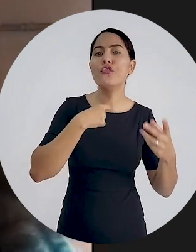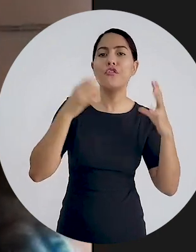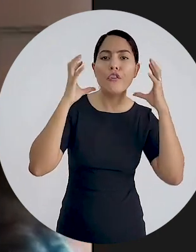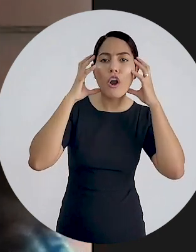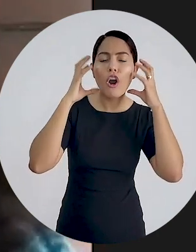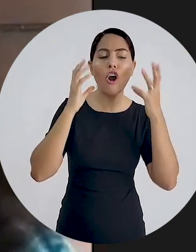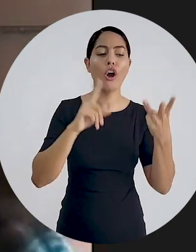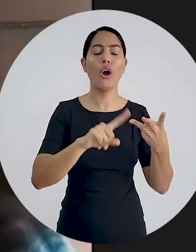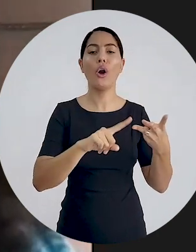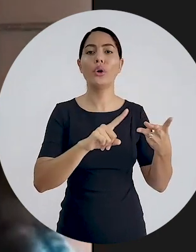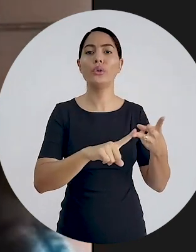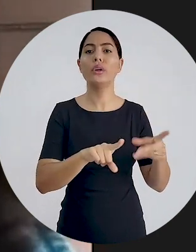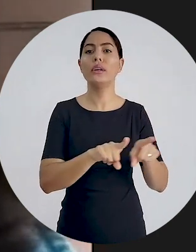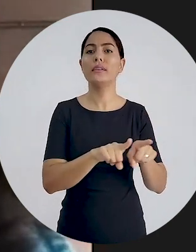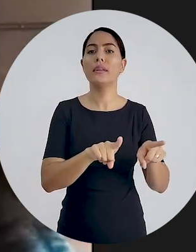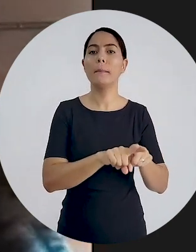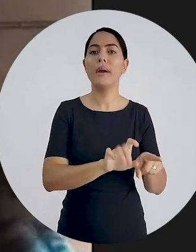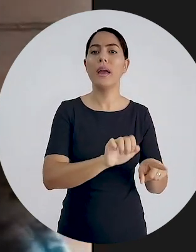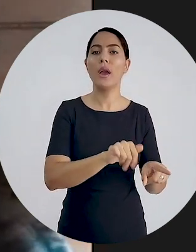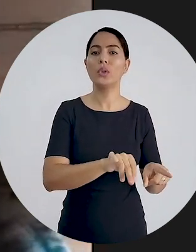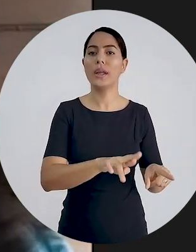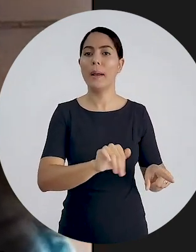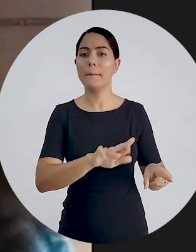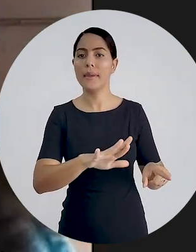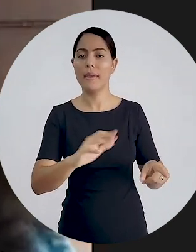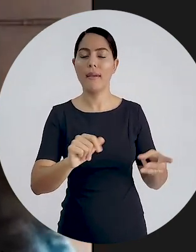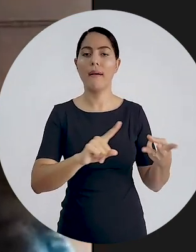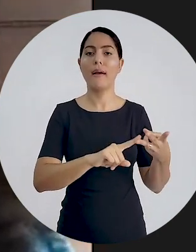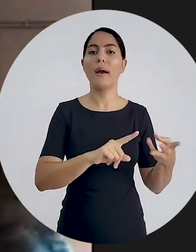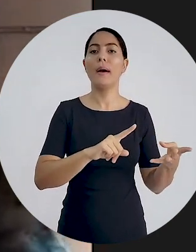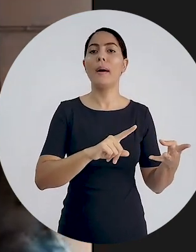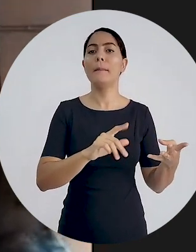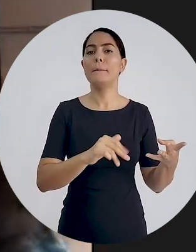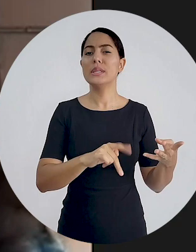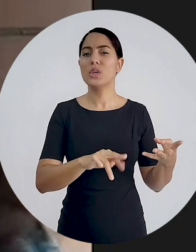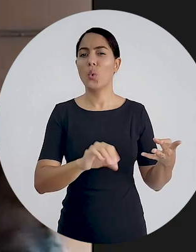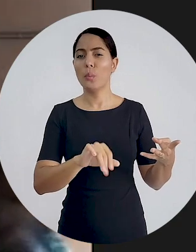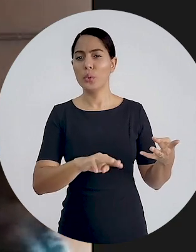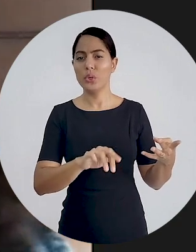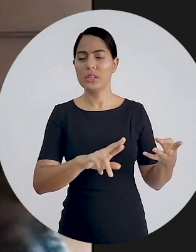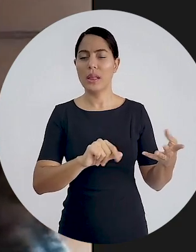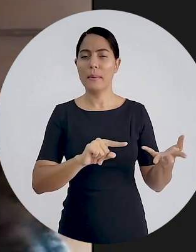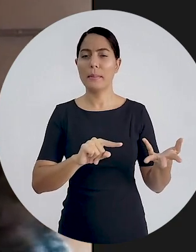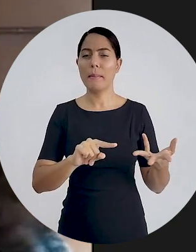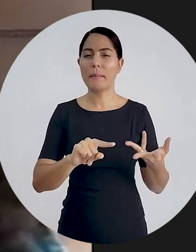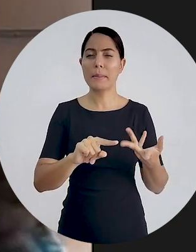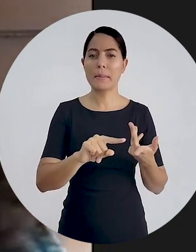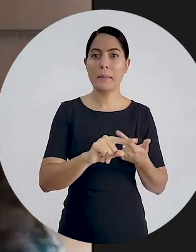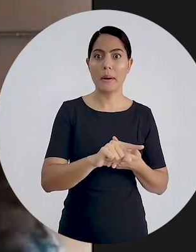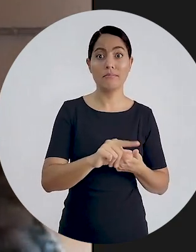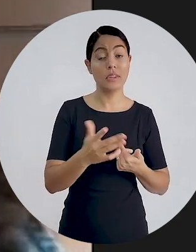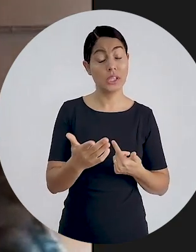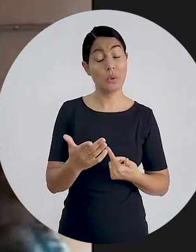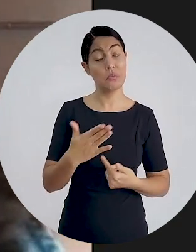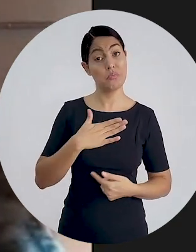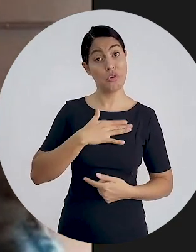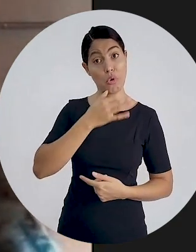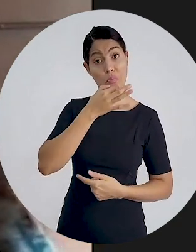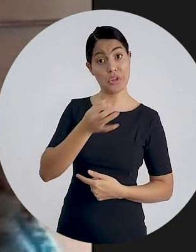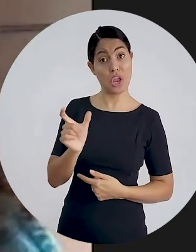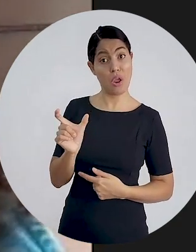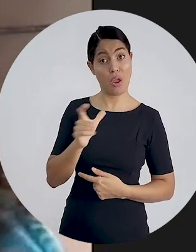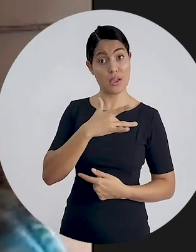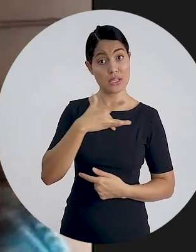tem situações que indicam ecoterapia, psicomotricidade. Então, assim, eu acho que o plano de